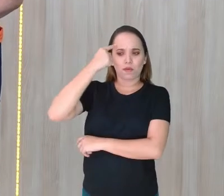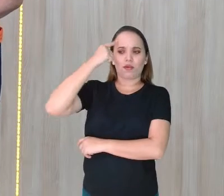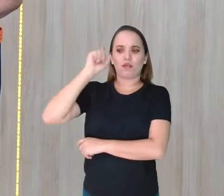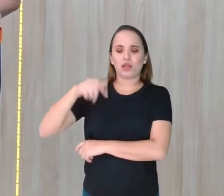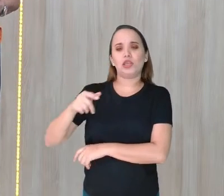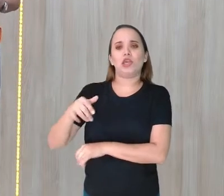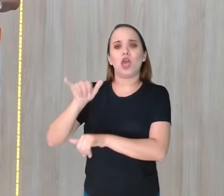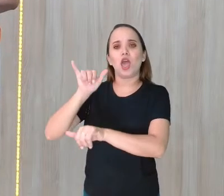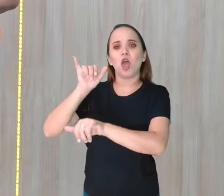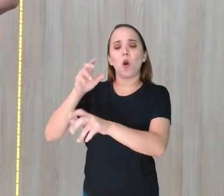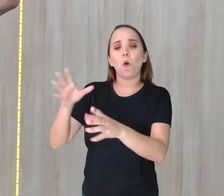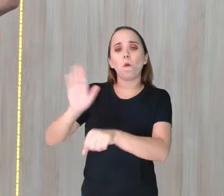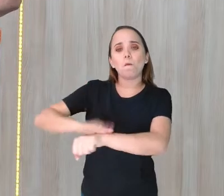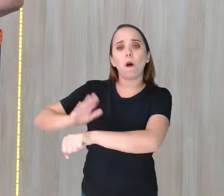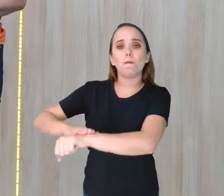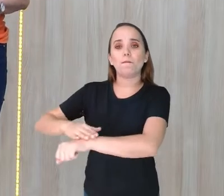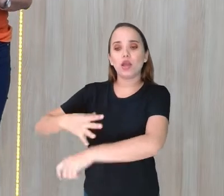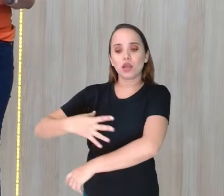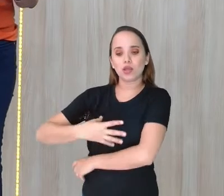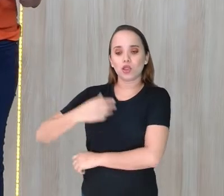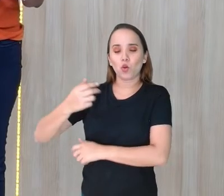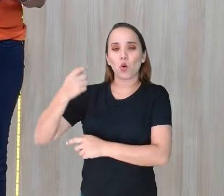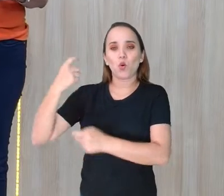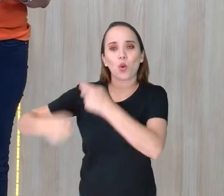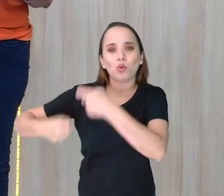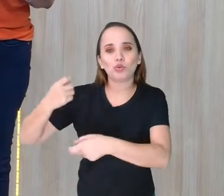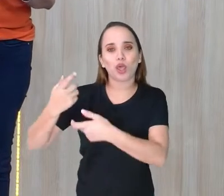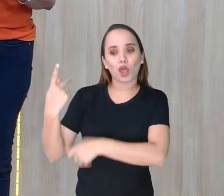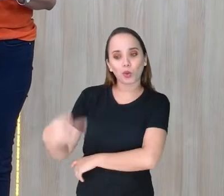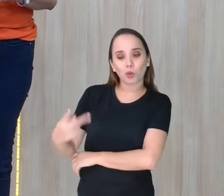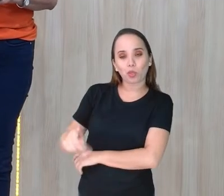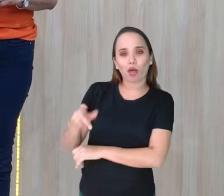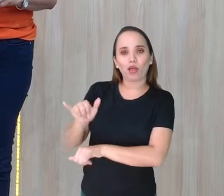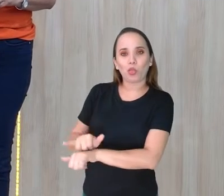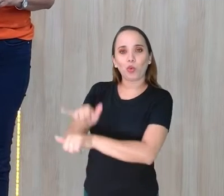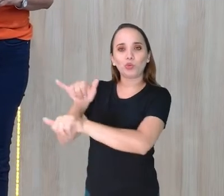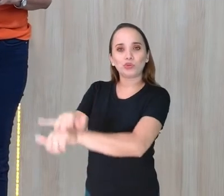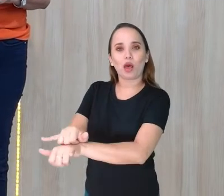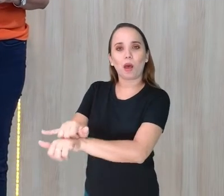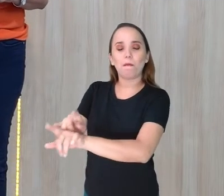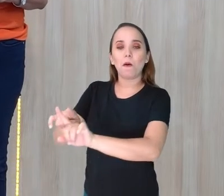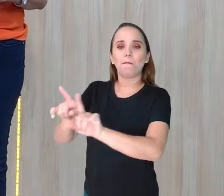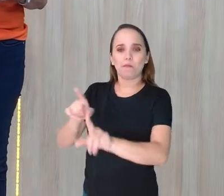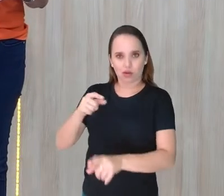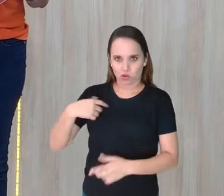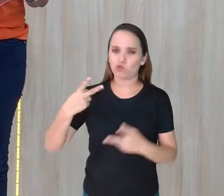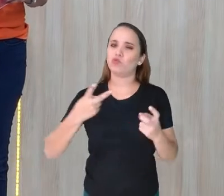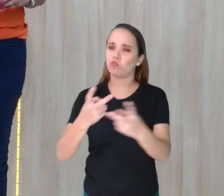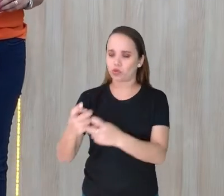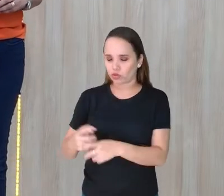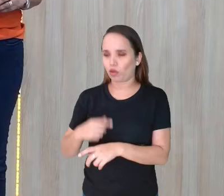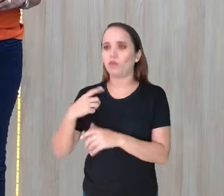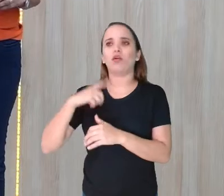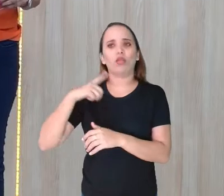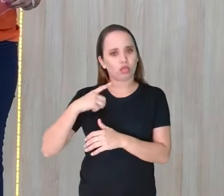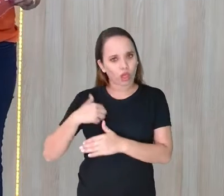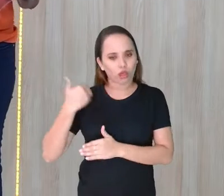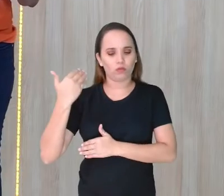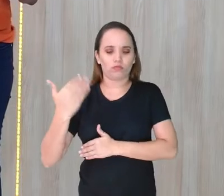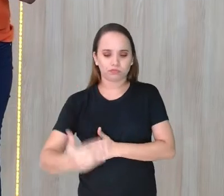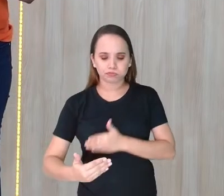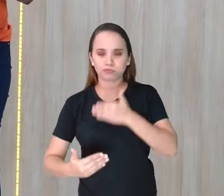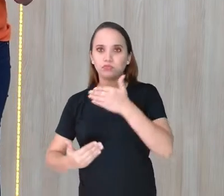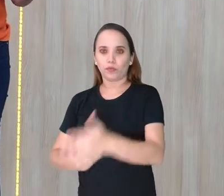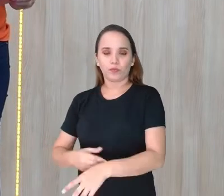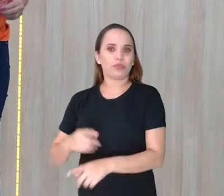não é. Isso aí é uma grande curiosidade e nós vemos que é lançado realmente no ambiente, né? Tem as etapas, né, professora? Não